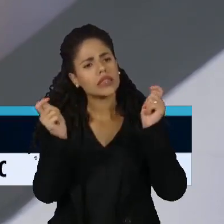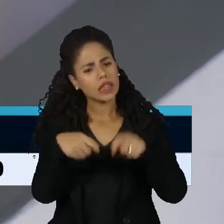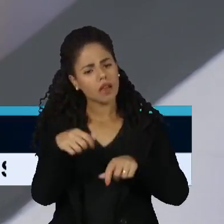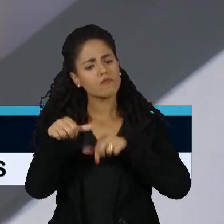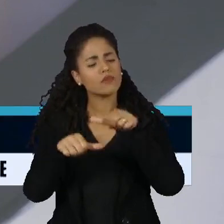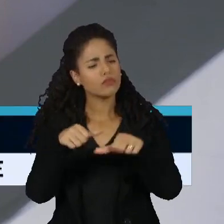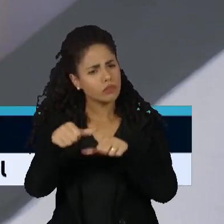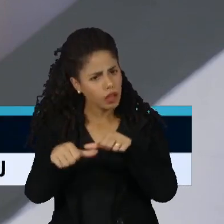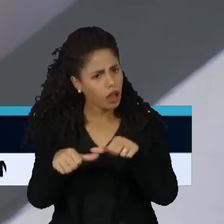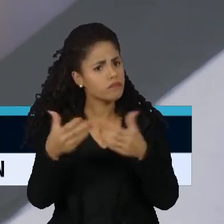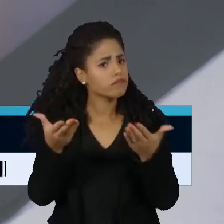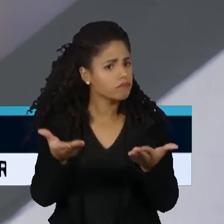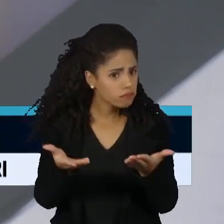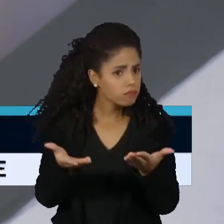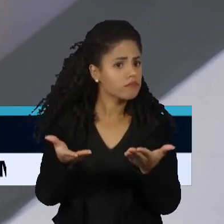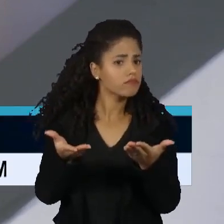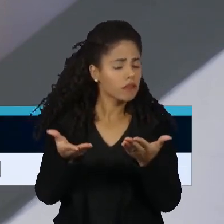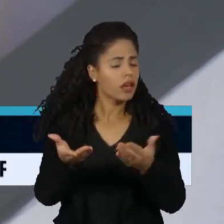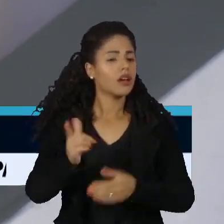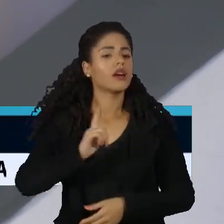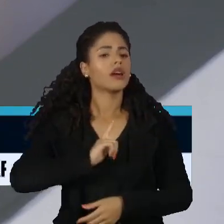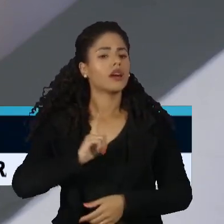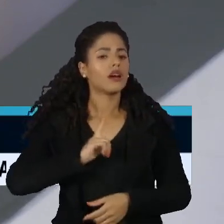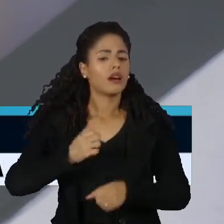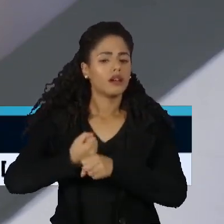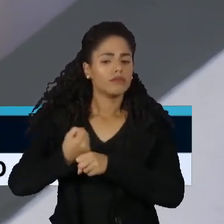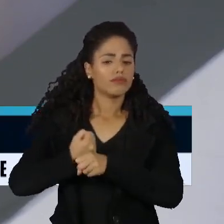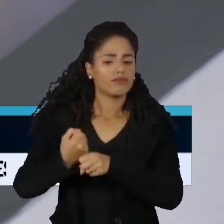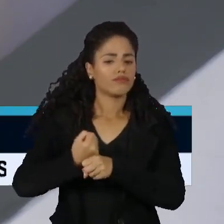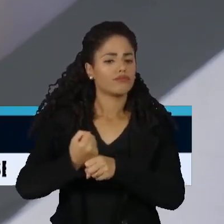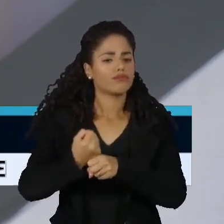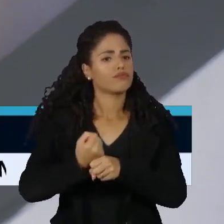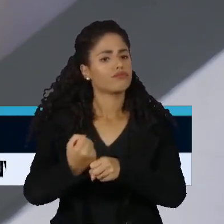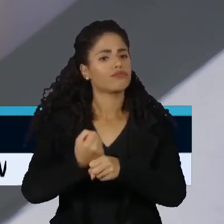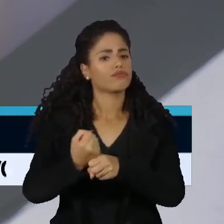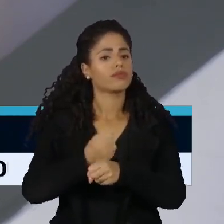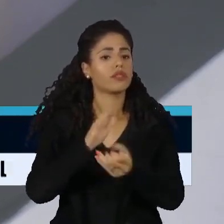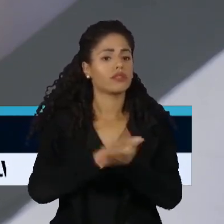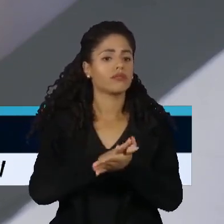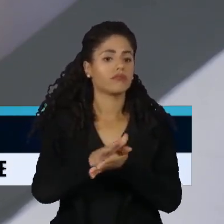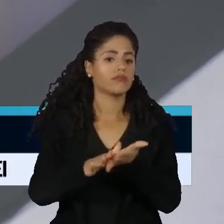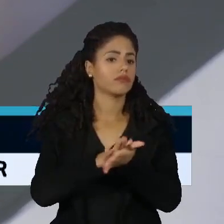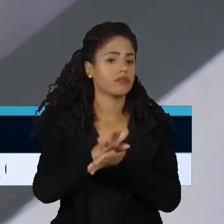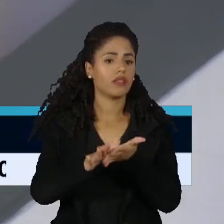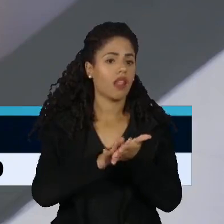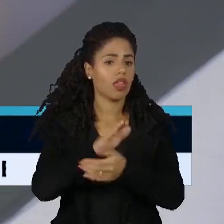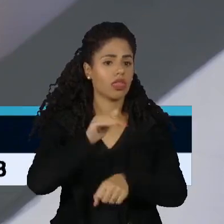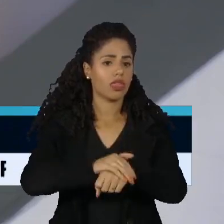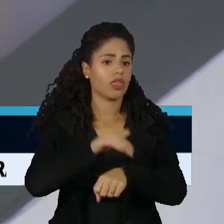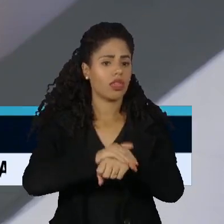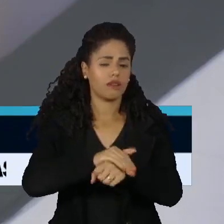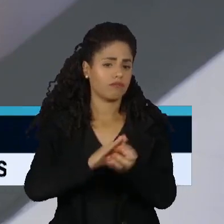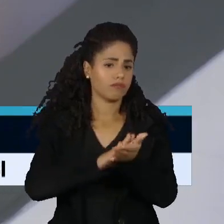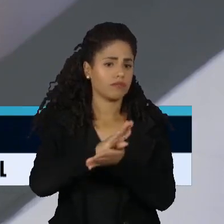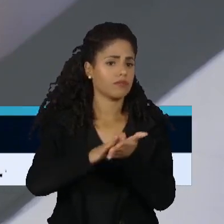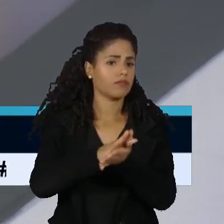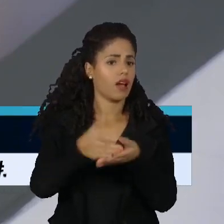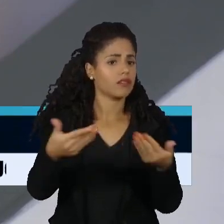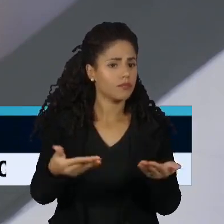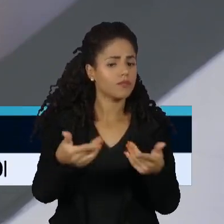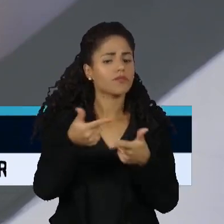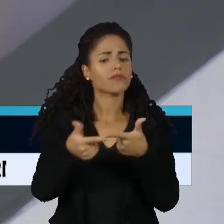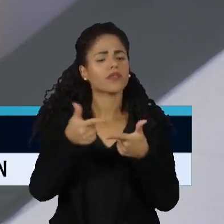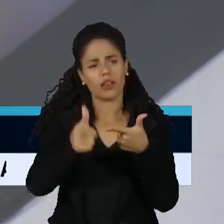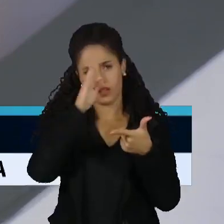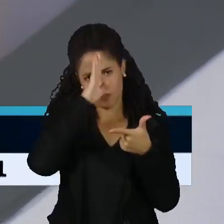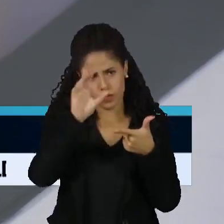não, ao longo de muitos anos, não foi esta a lógica adotada. O problema é o seguinte,